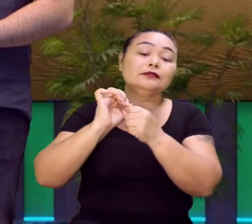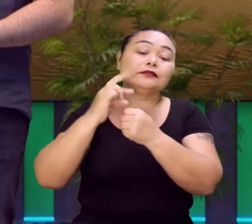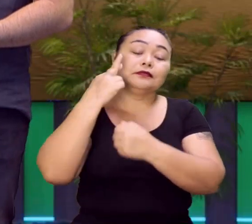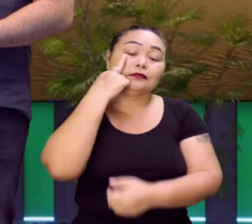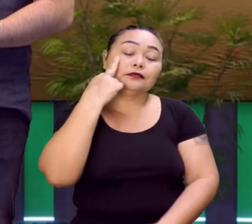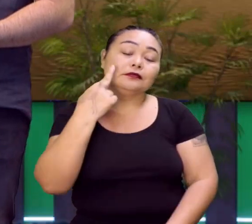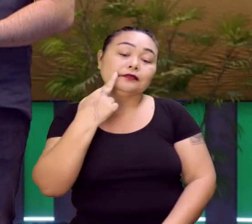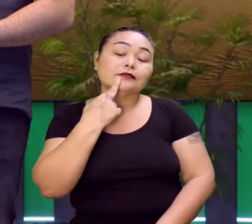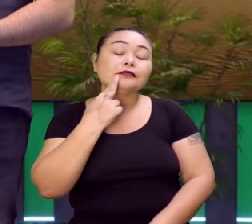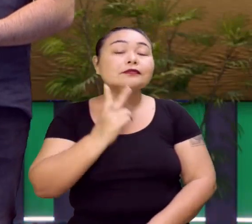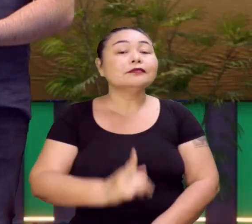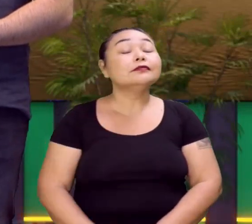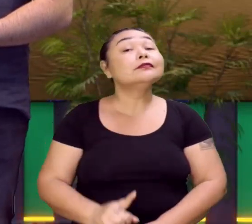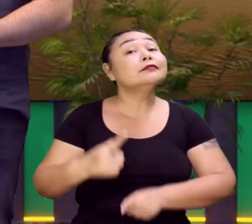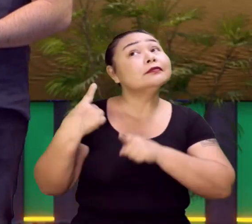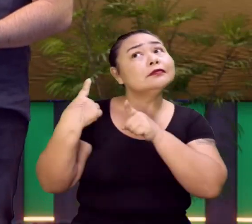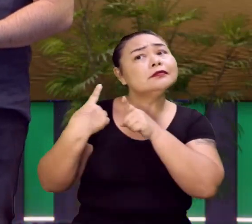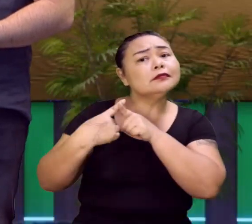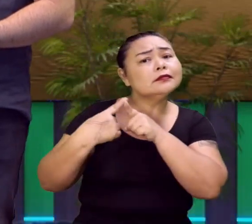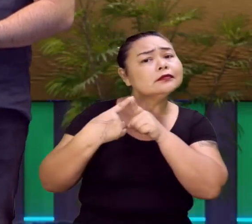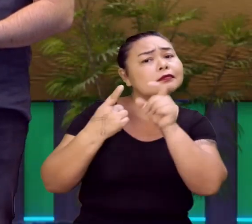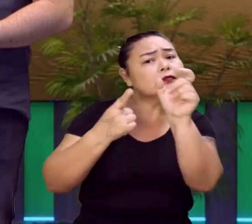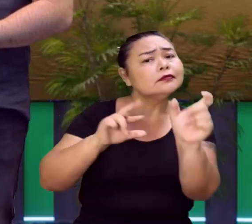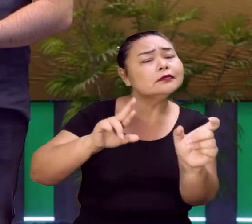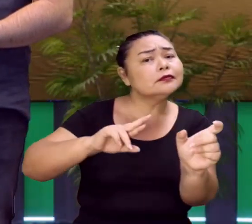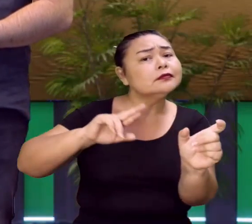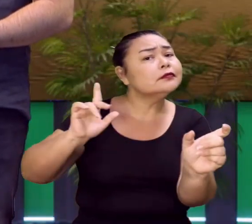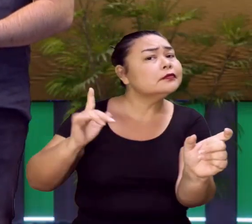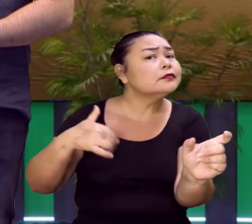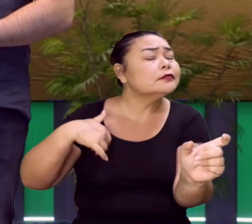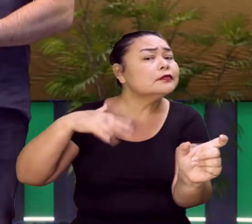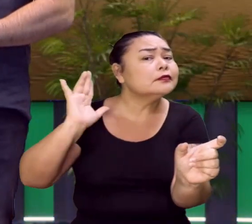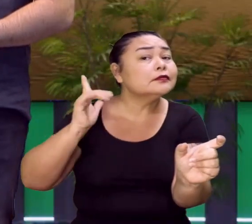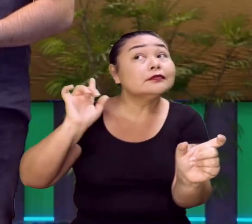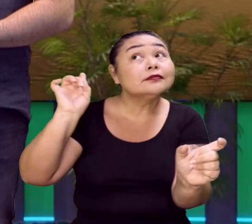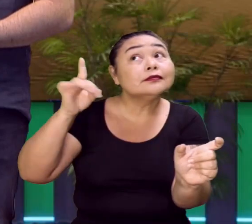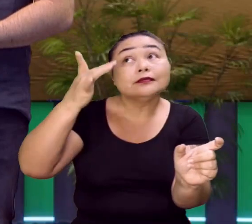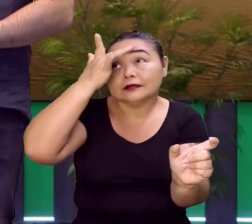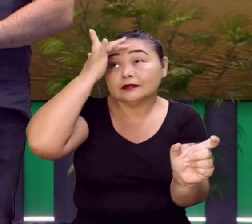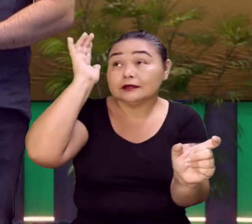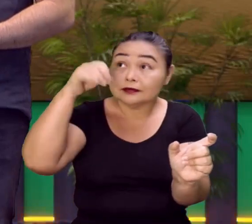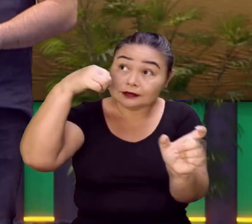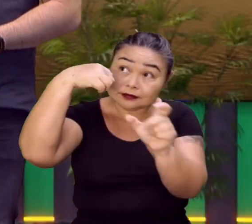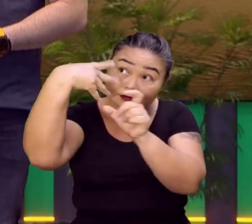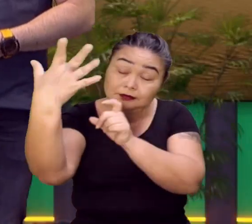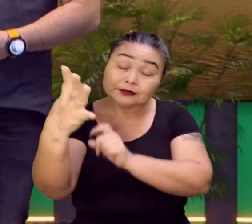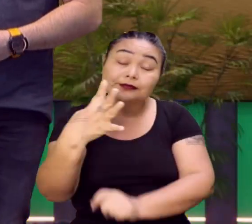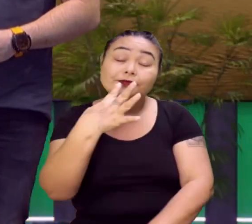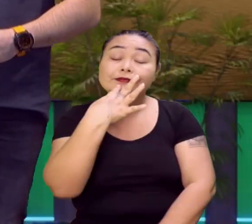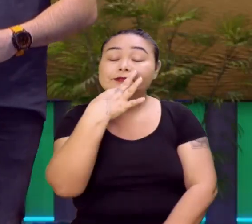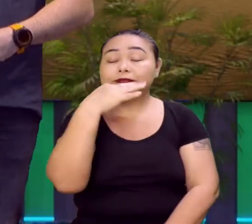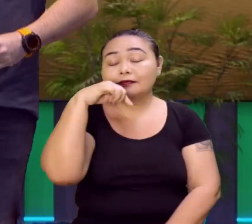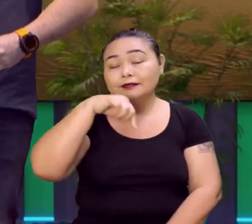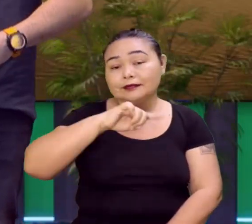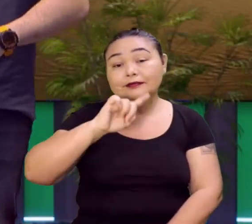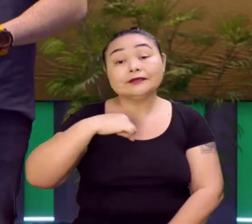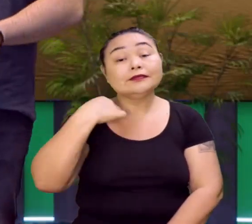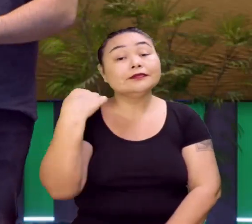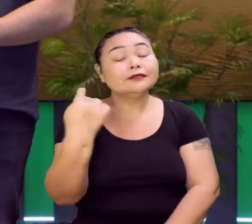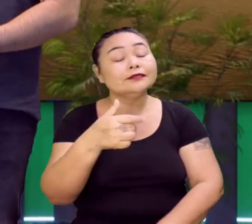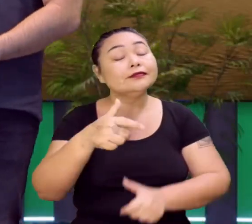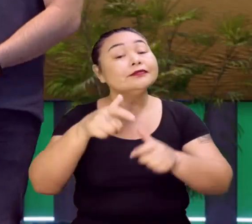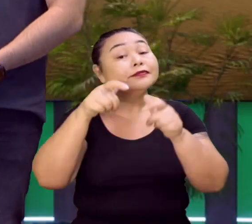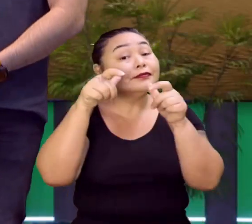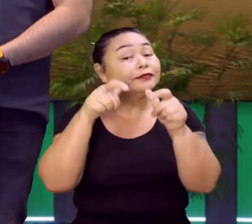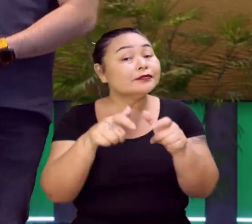Rogério, por que dá um diferencial tão grande? Porque as pessoas de fora não conhecem aqui. Exatamente. Aqui é o nosso lugar. E aqui é o